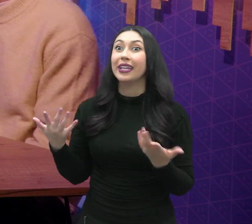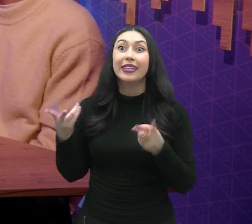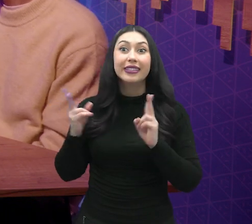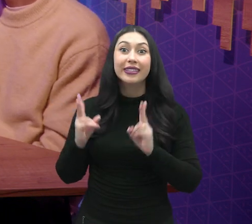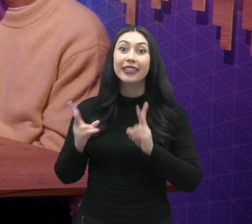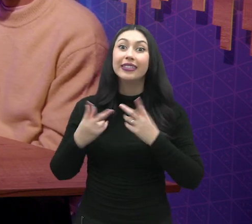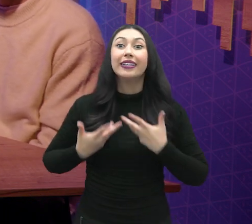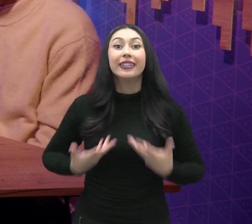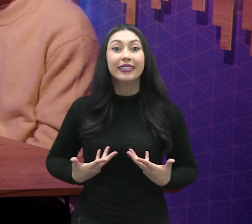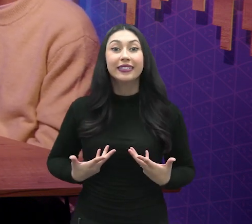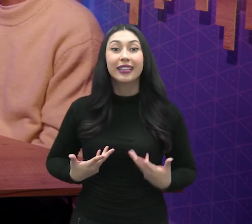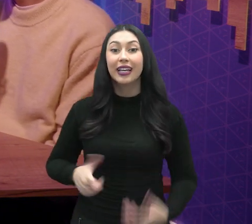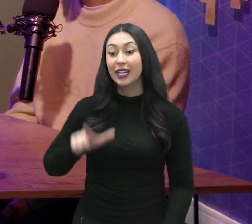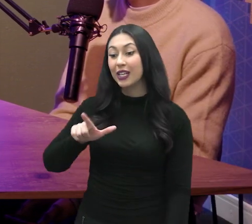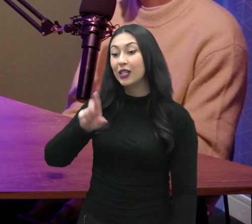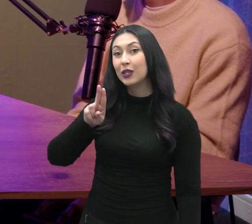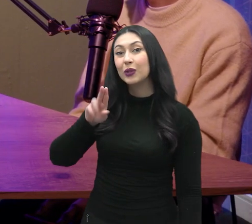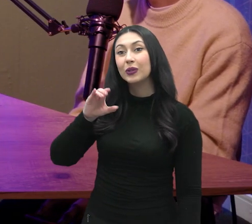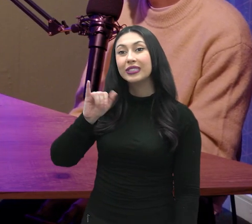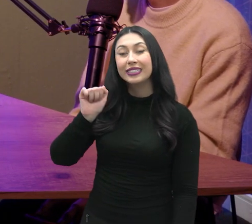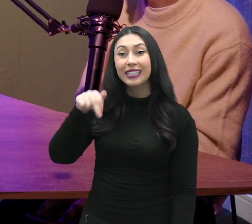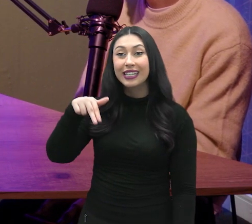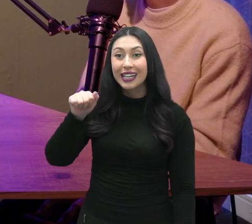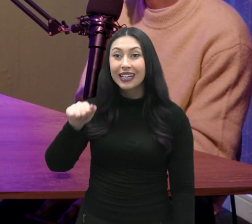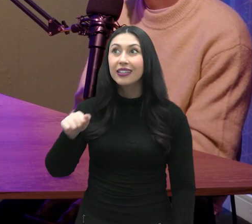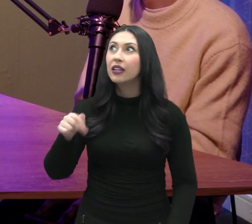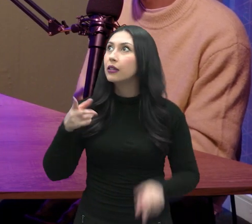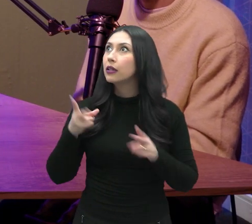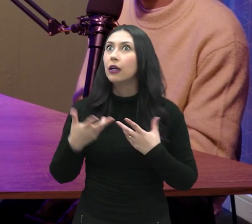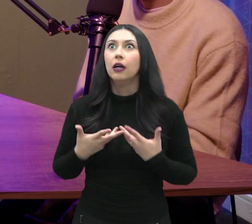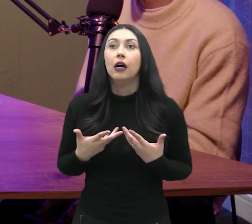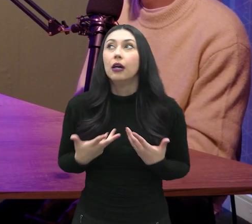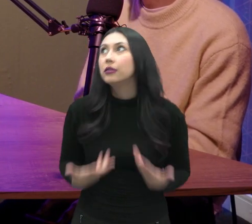do cansaço, que é a Luciana Gimenez. Exausta.